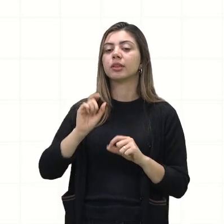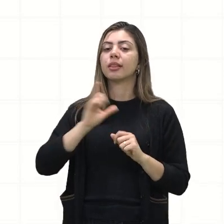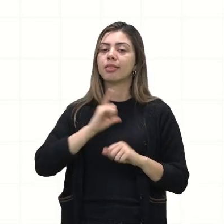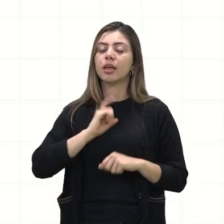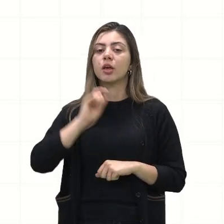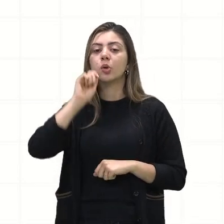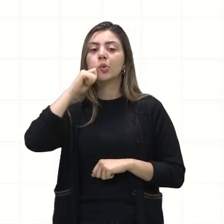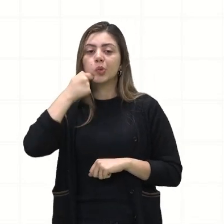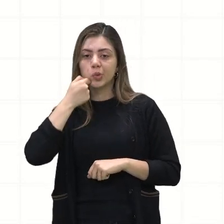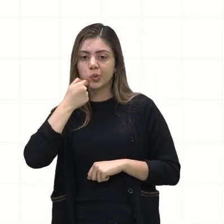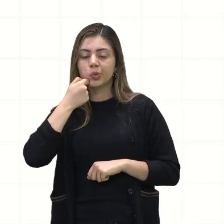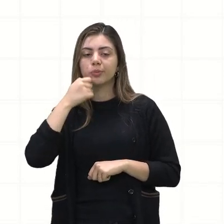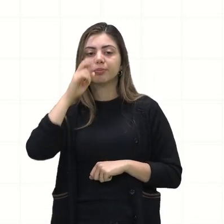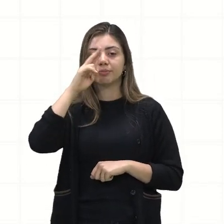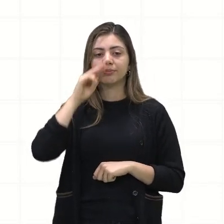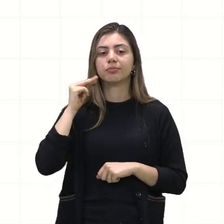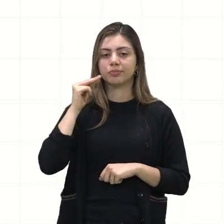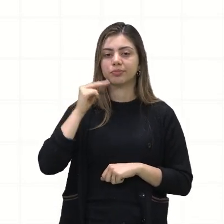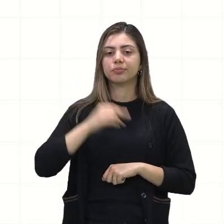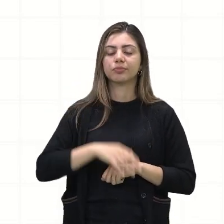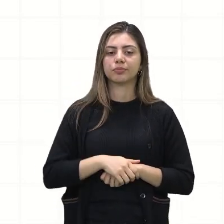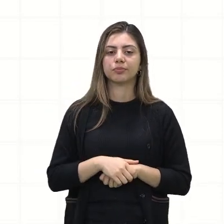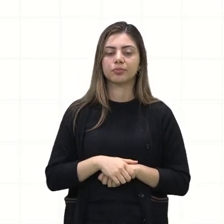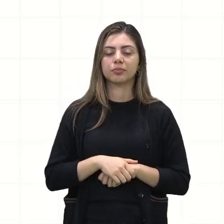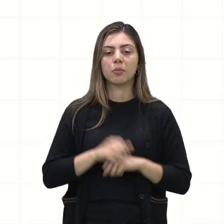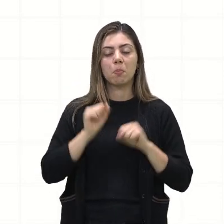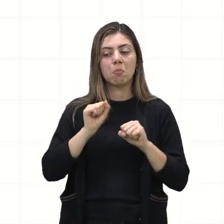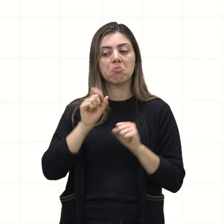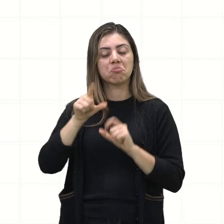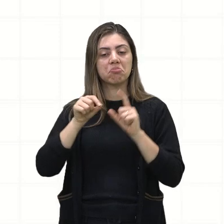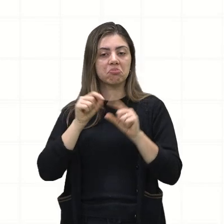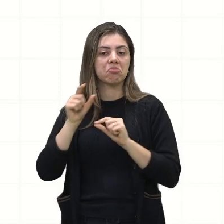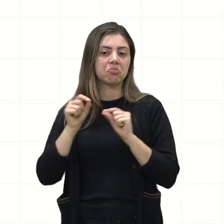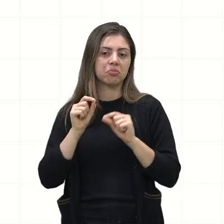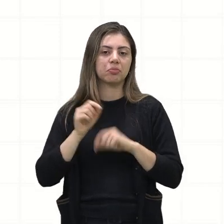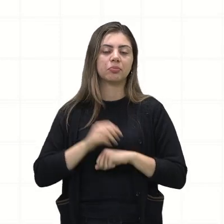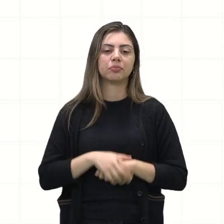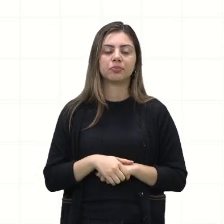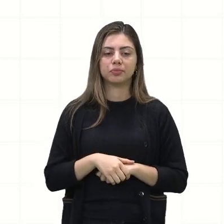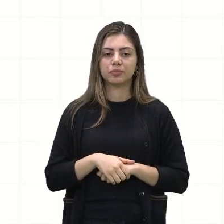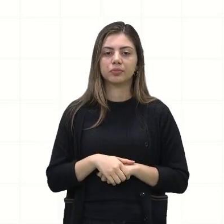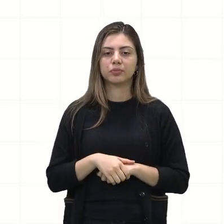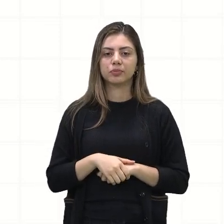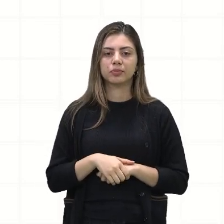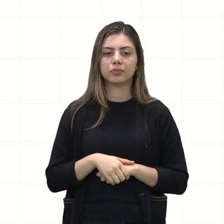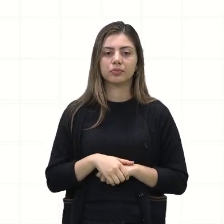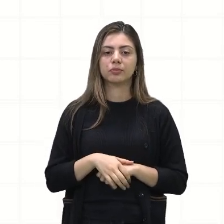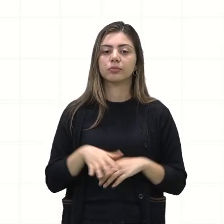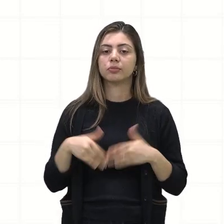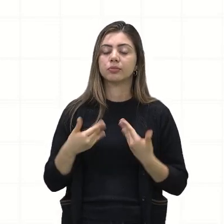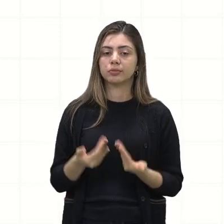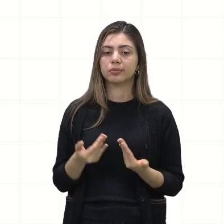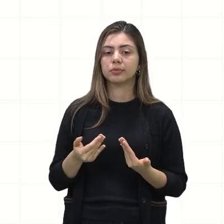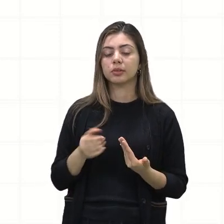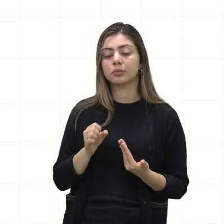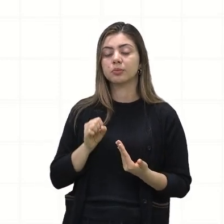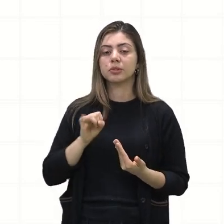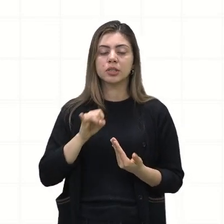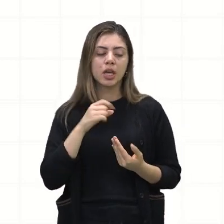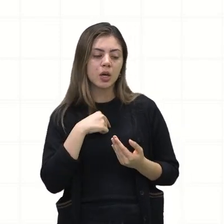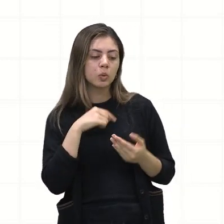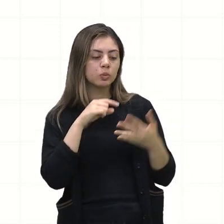Suco, né? Sucos e refrigerantes. Temos sucos e refrigerantes. Considerando que escolha um de